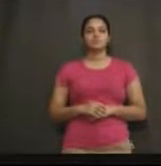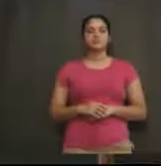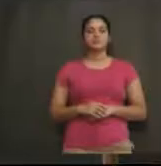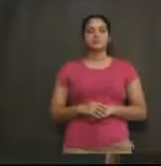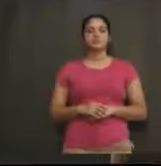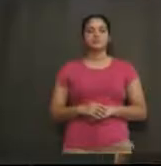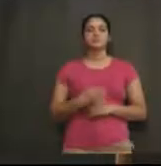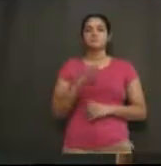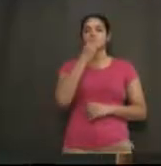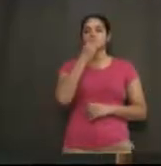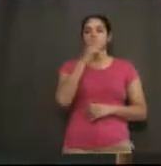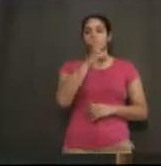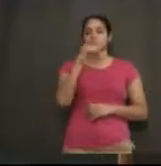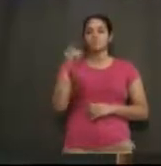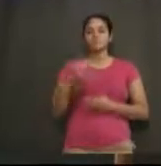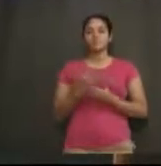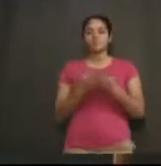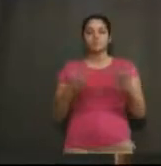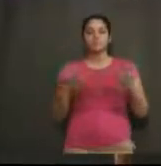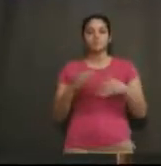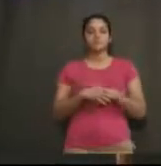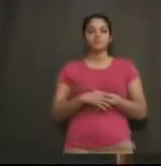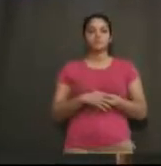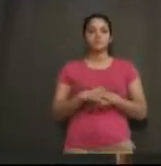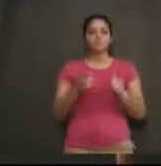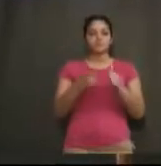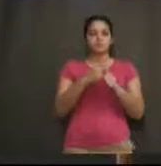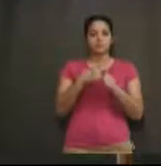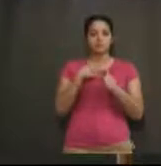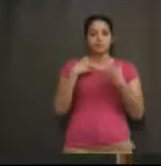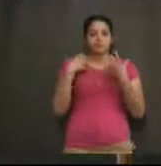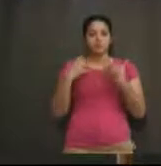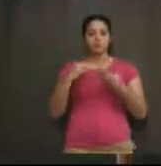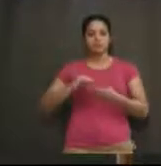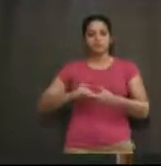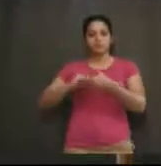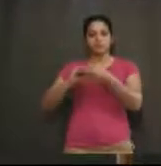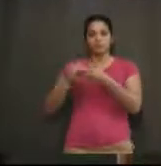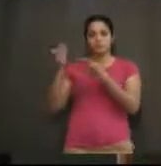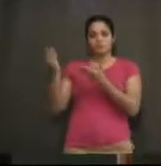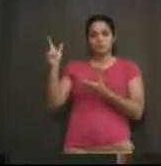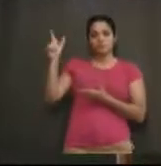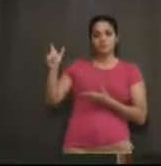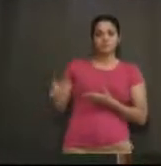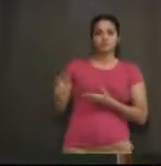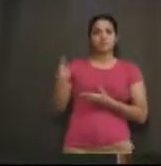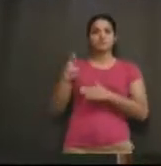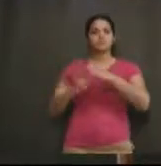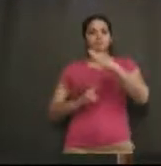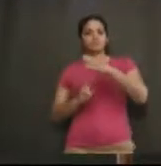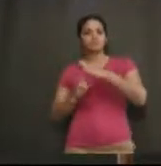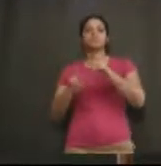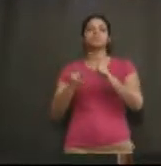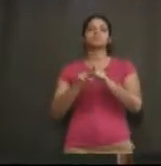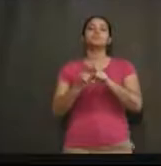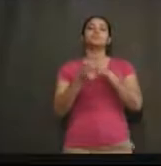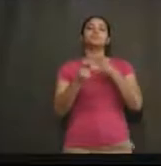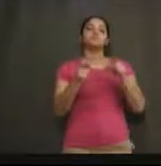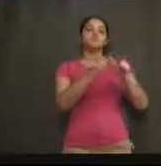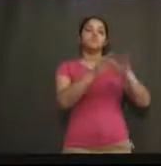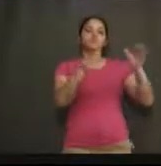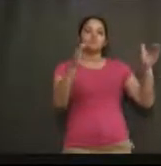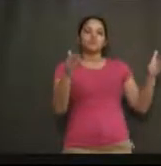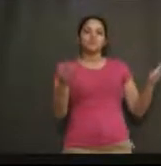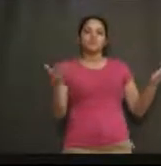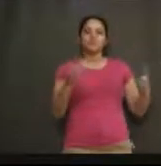Bom dia a todos. Gostaria de cumprimentar nosso magnífico reitor, todos os membros da mesa, na pessoa